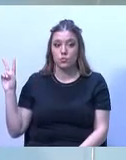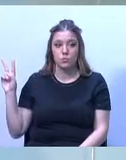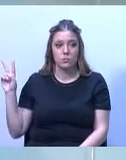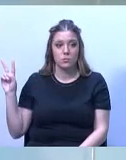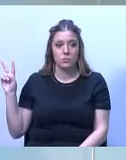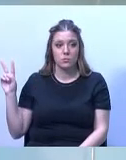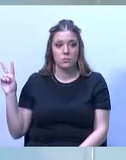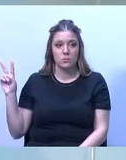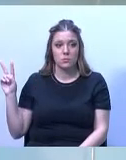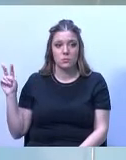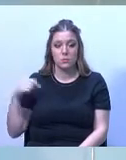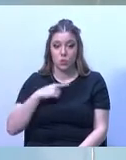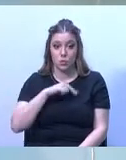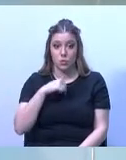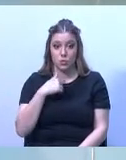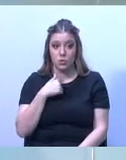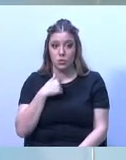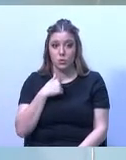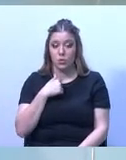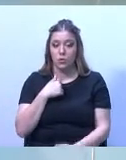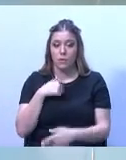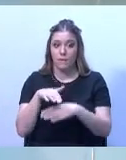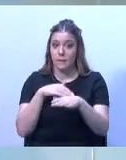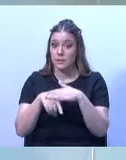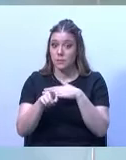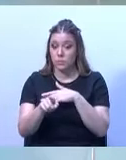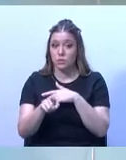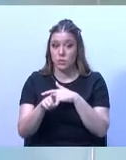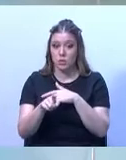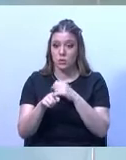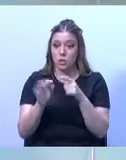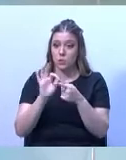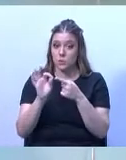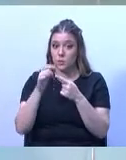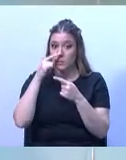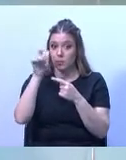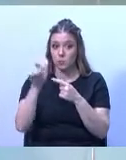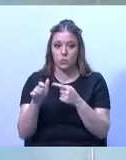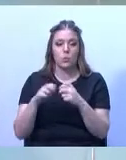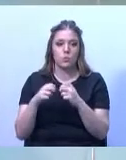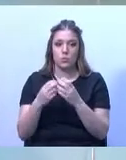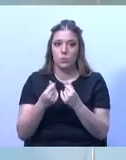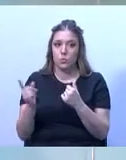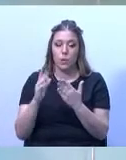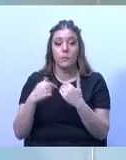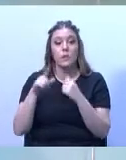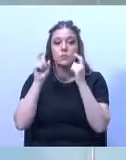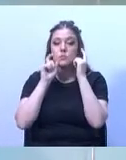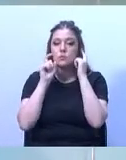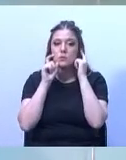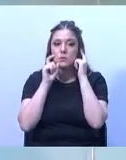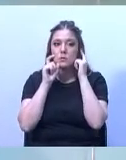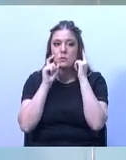Fátima, que nós, o podologista, faz à medida. É evidente que isto não resolve o problema, ok? Mas protege